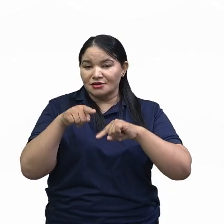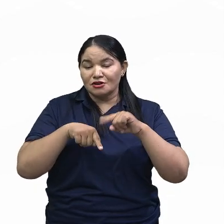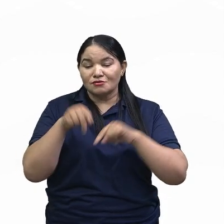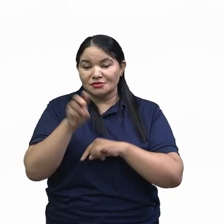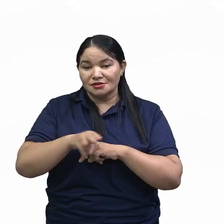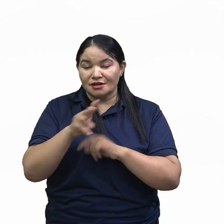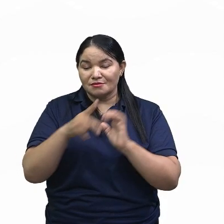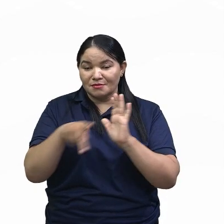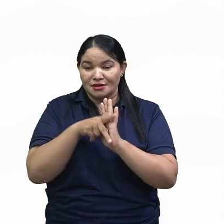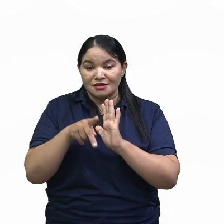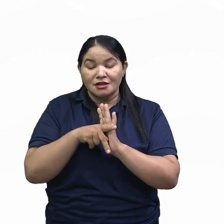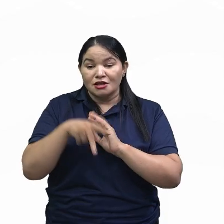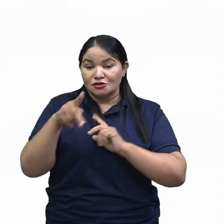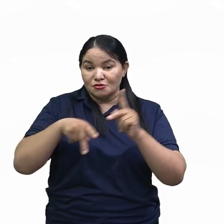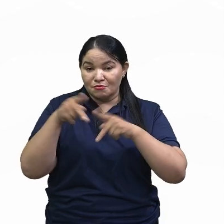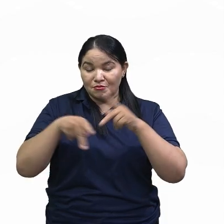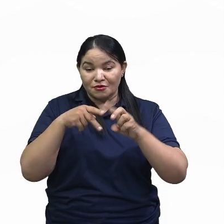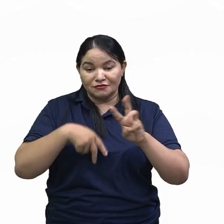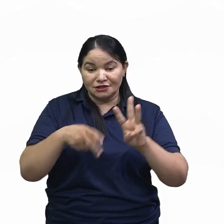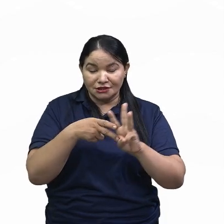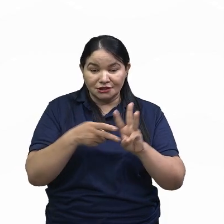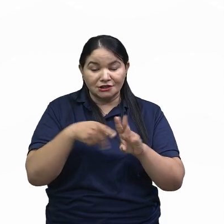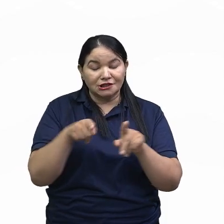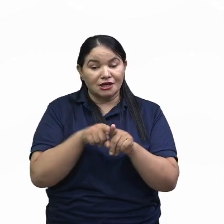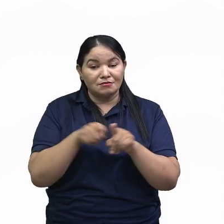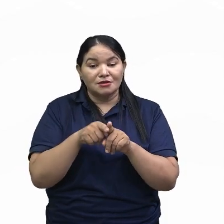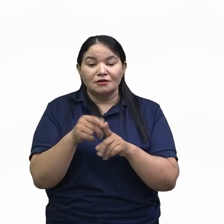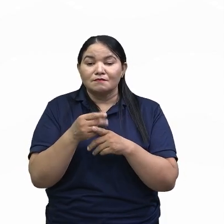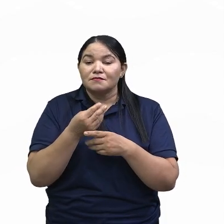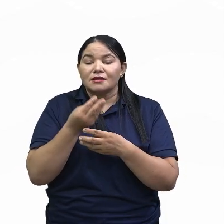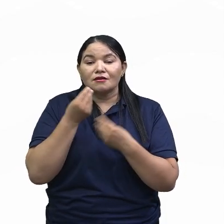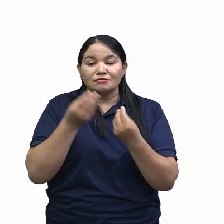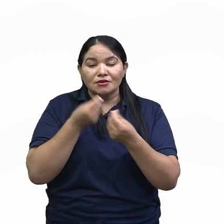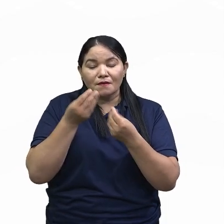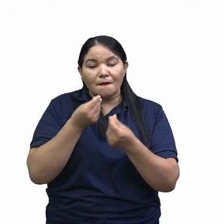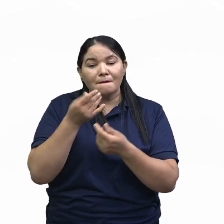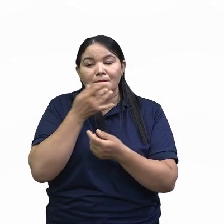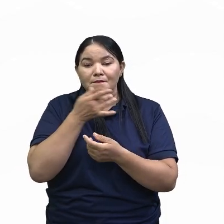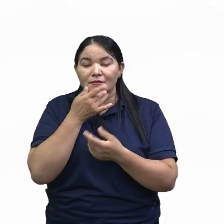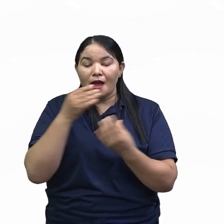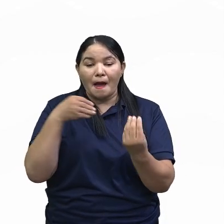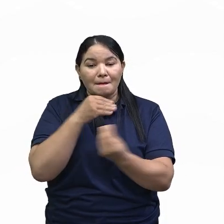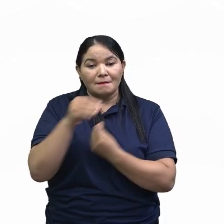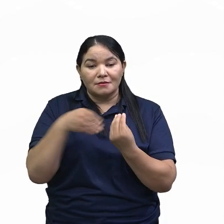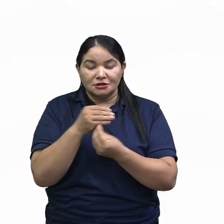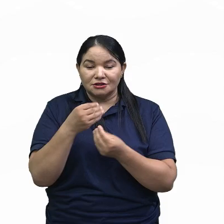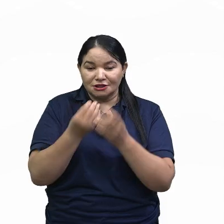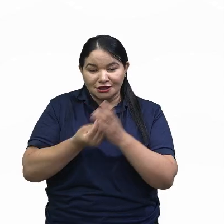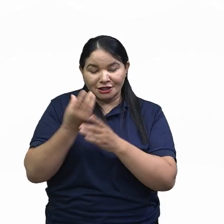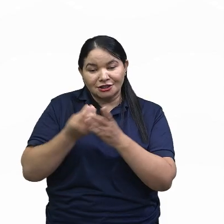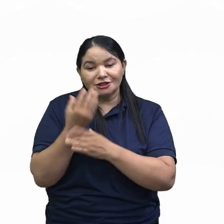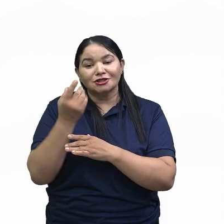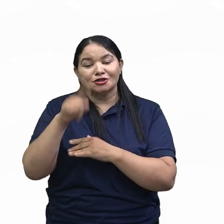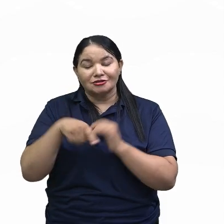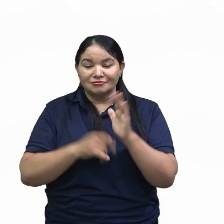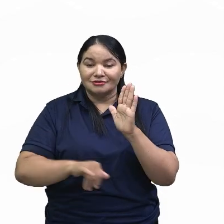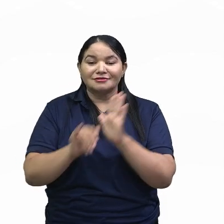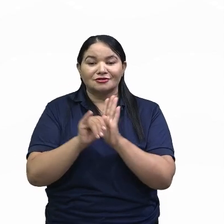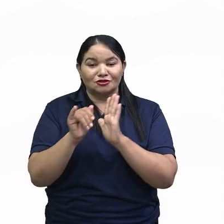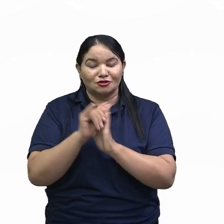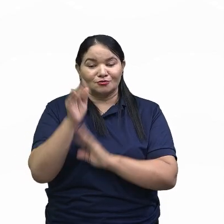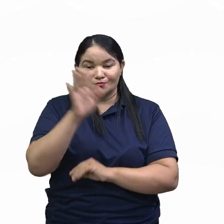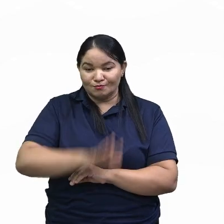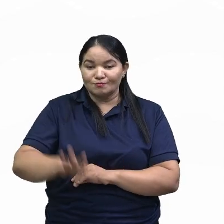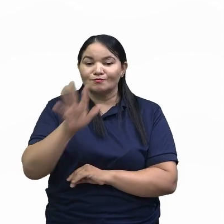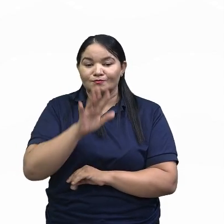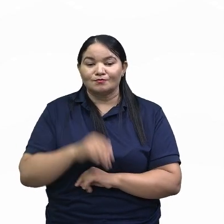povos indígenas, demonstram como os sabores se misturam na formação da identidade nacional. E